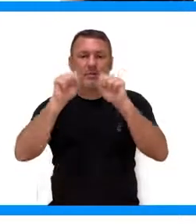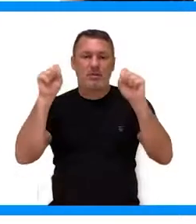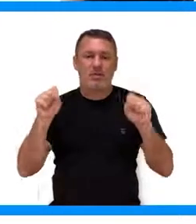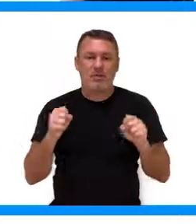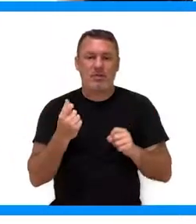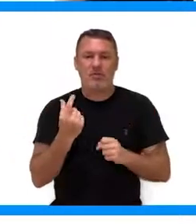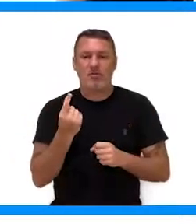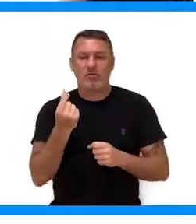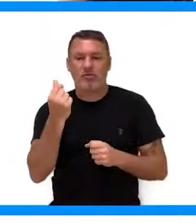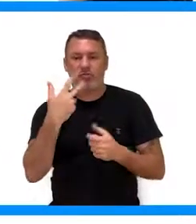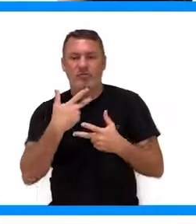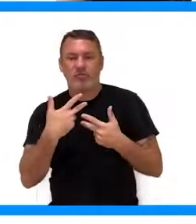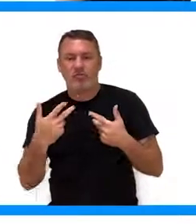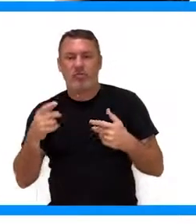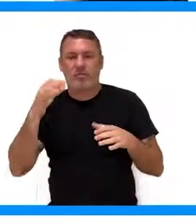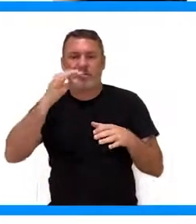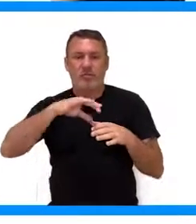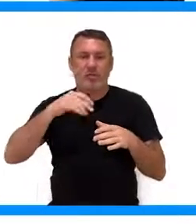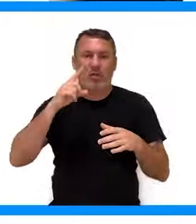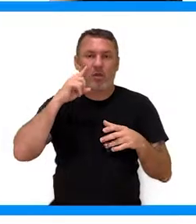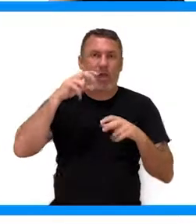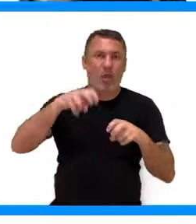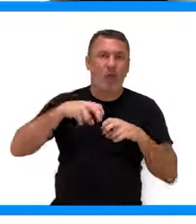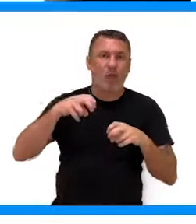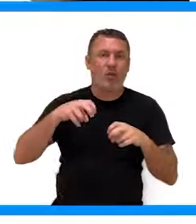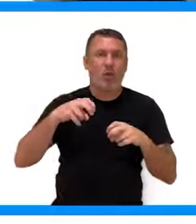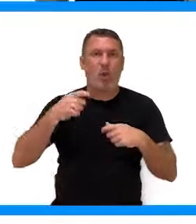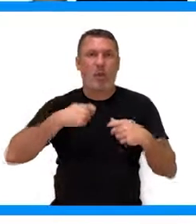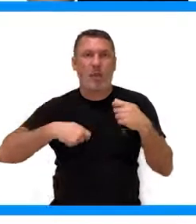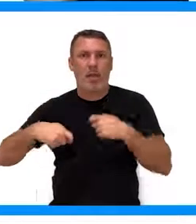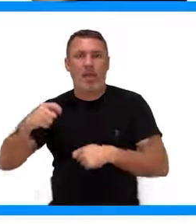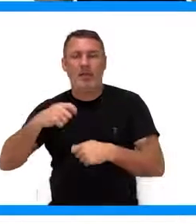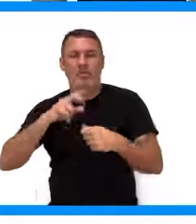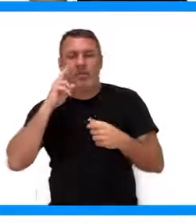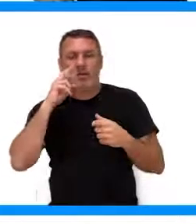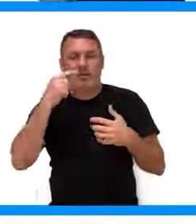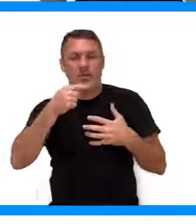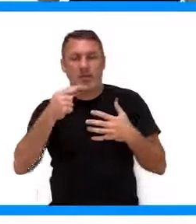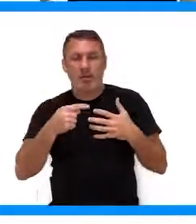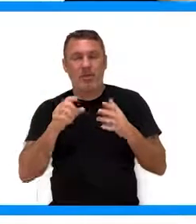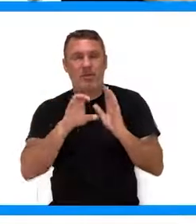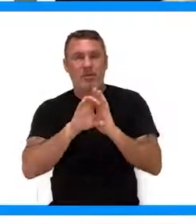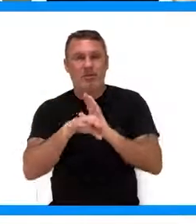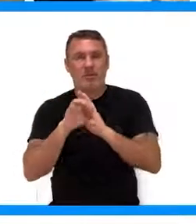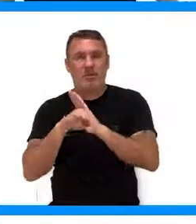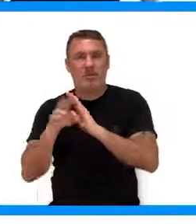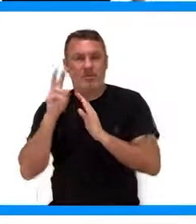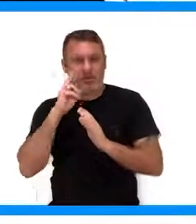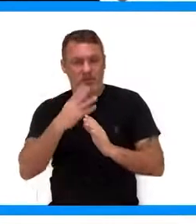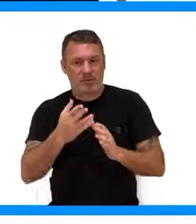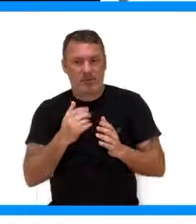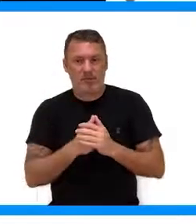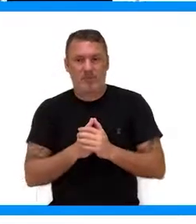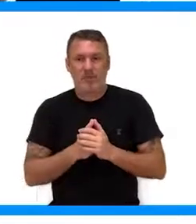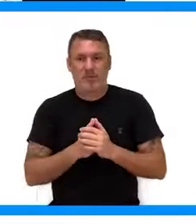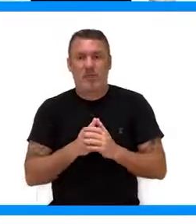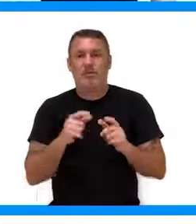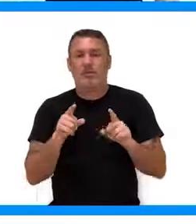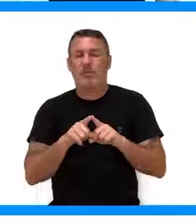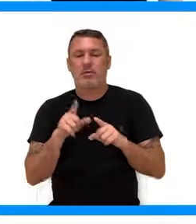alto nível, alto grau de capitalização, olha, agricultura comercial, hein? Olha os conceitos envolvidos